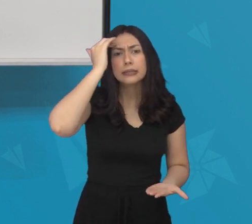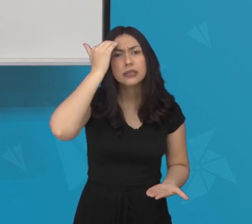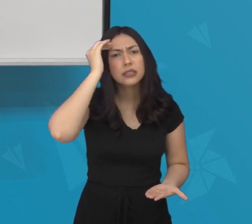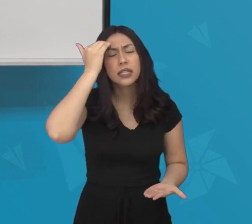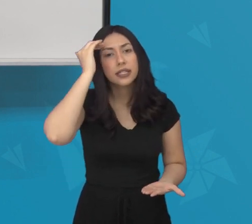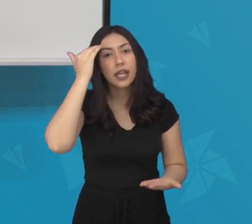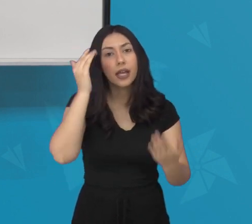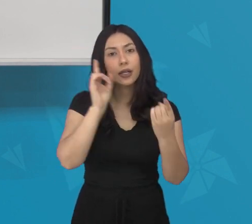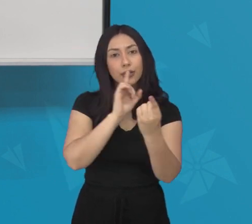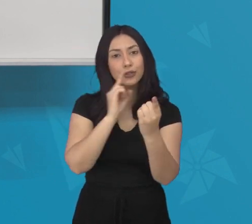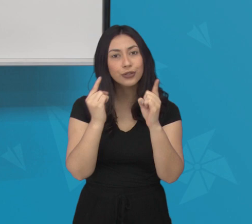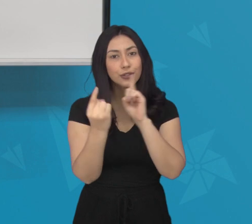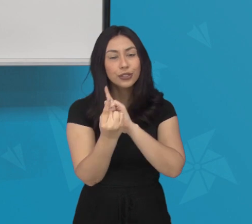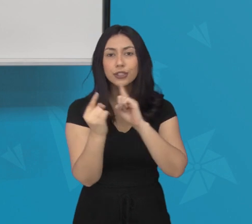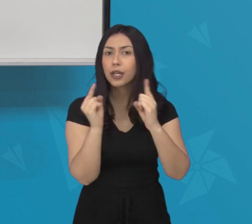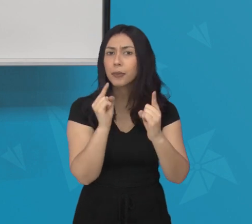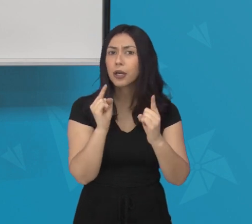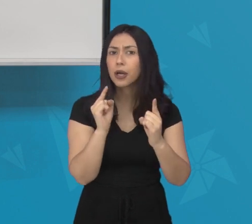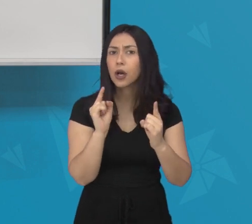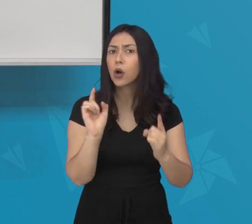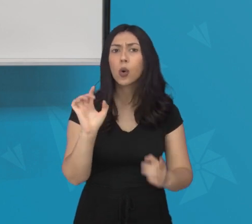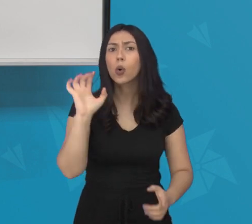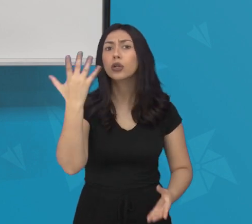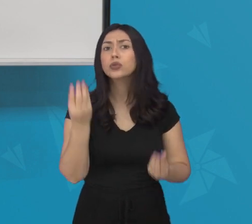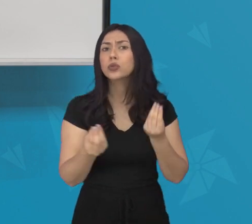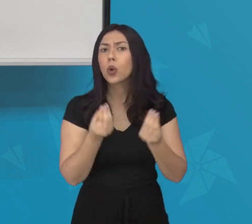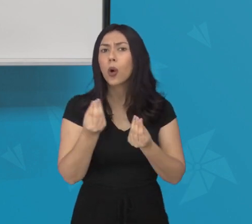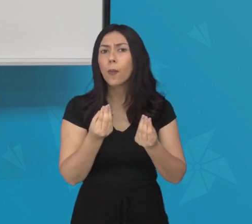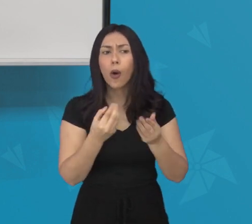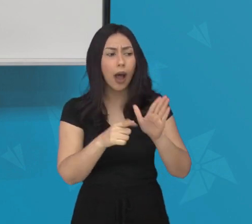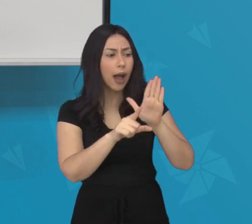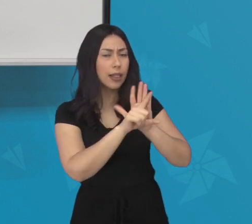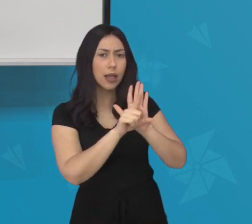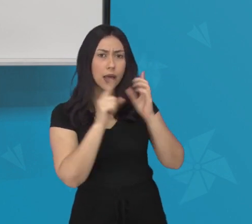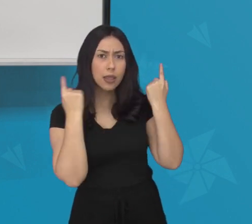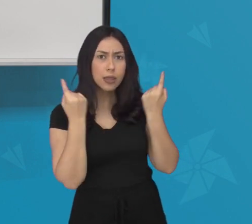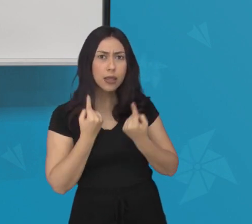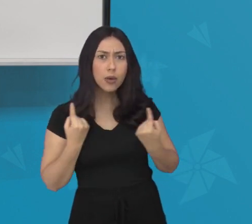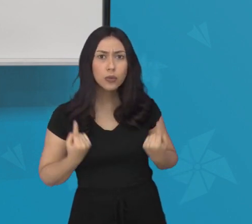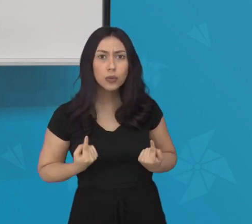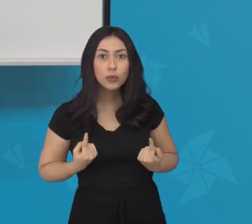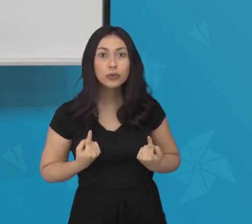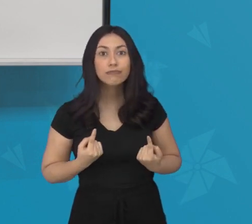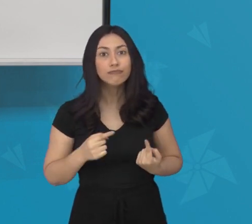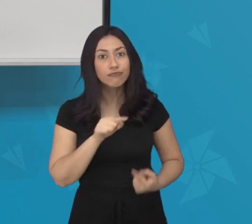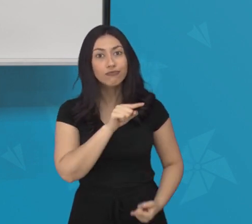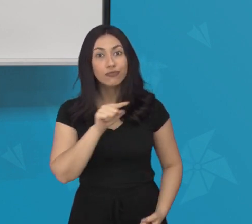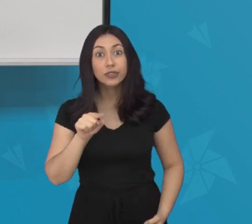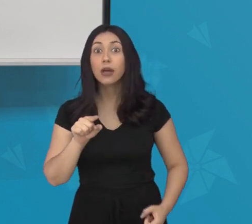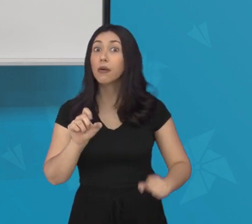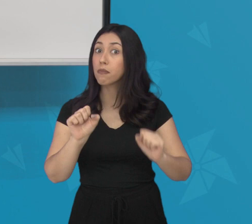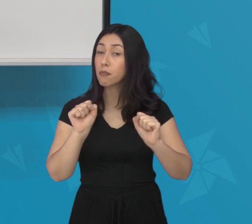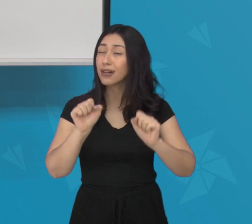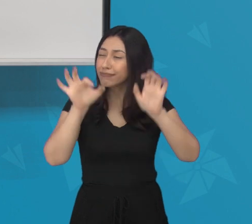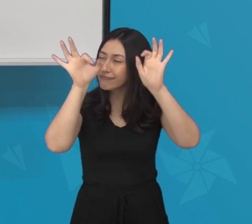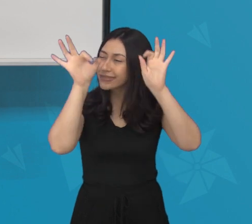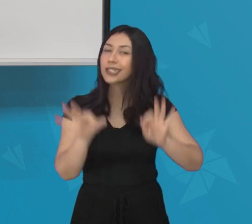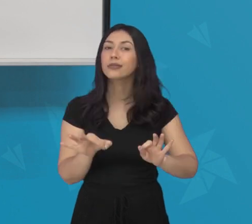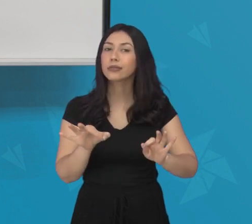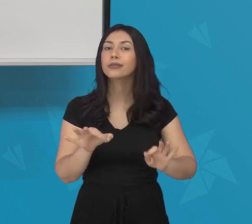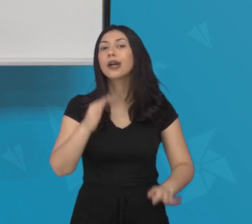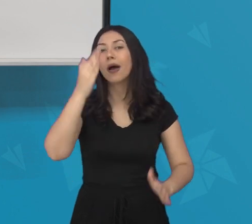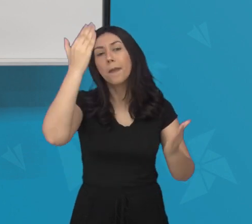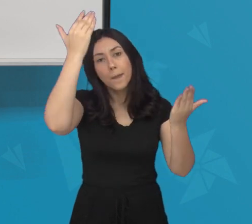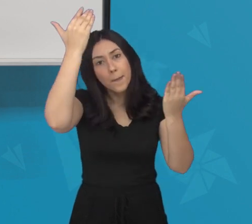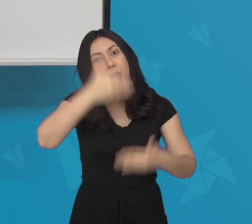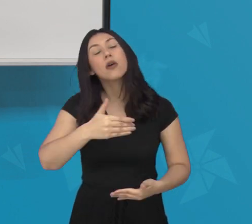princípios da dinâmica, como eles funcionam, leis de Newton. E vocês podem ter certeza que isso cai muito na prova de vocês, seja